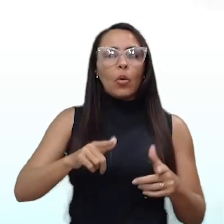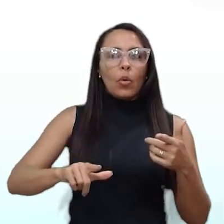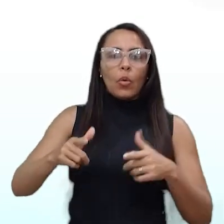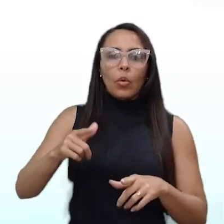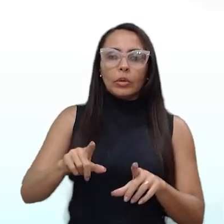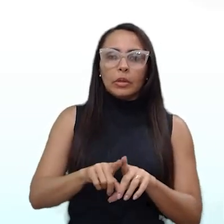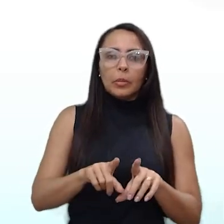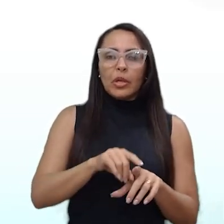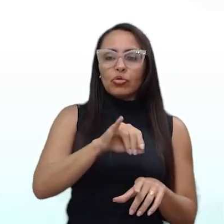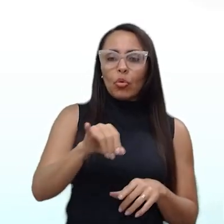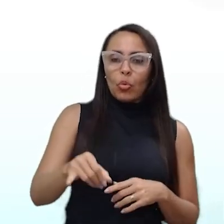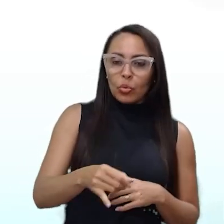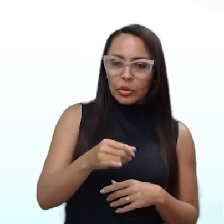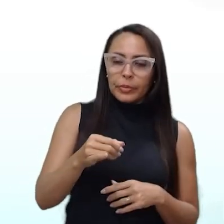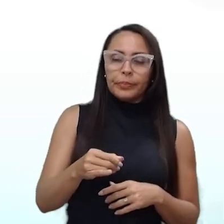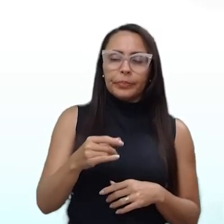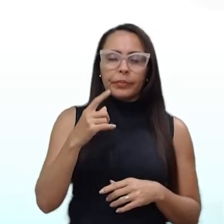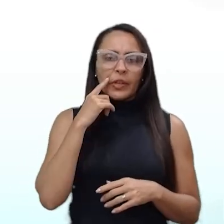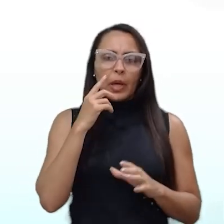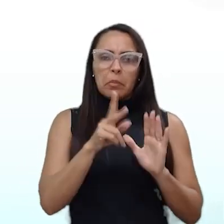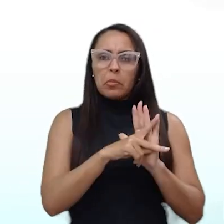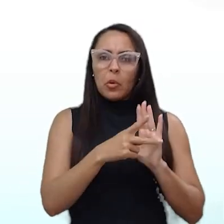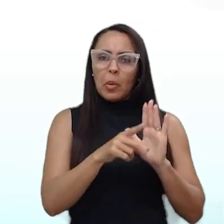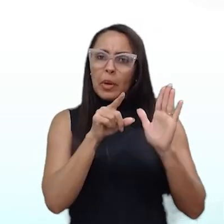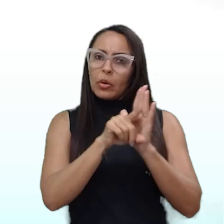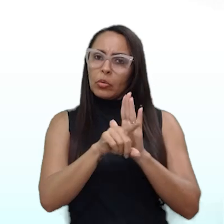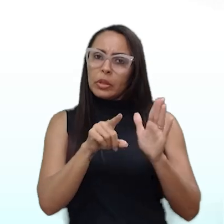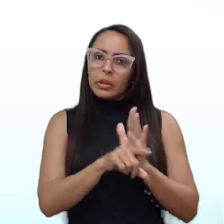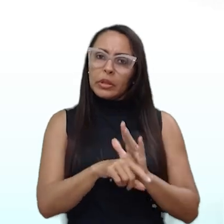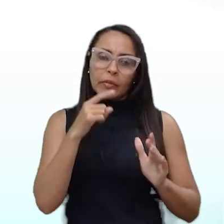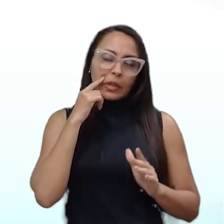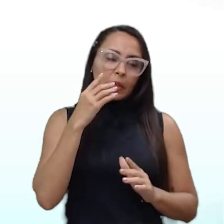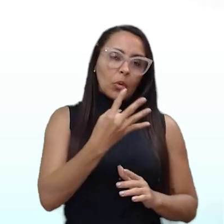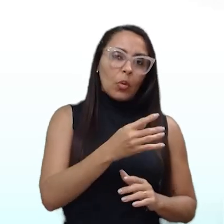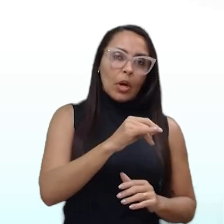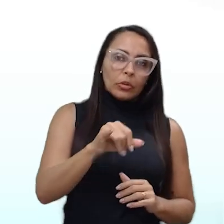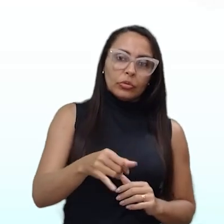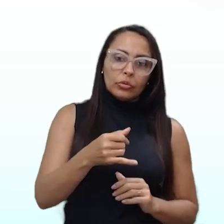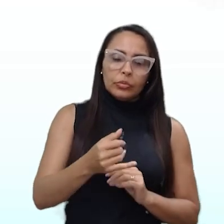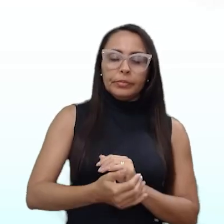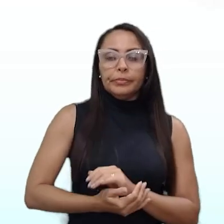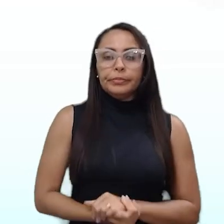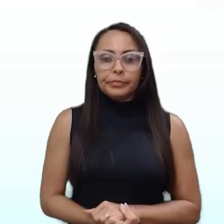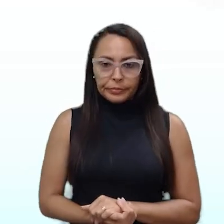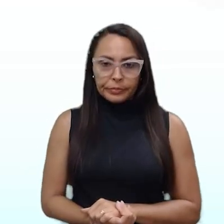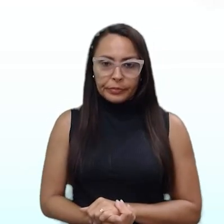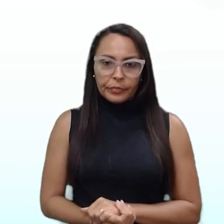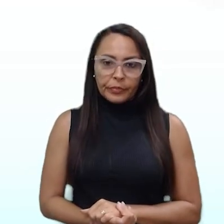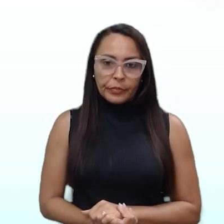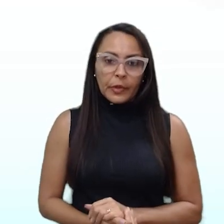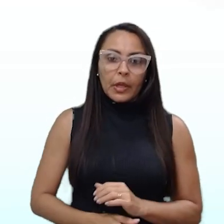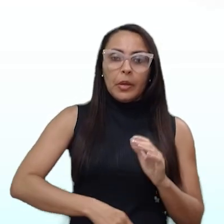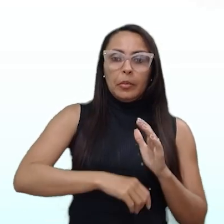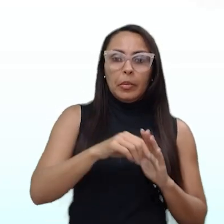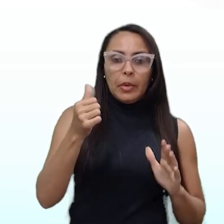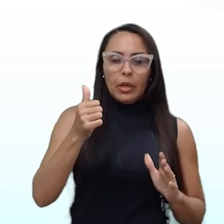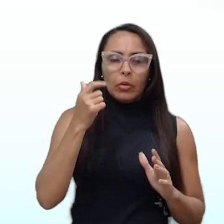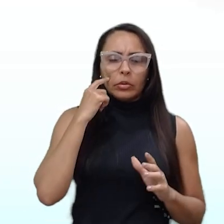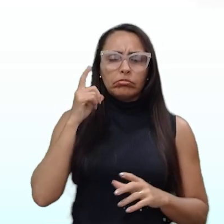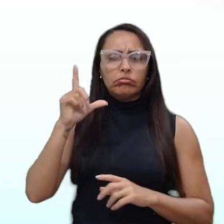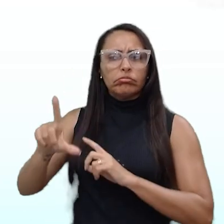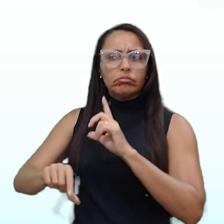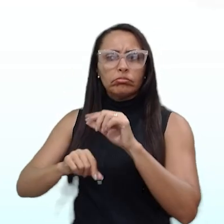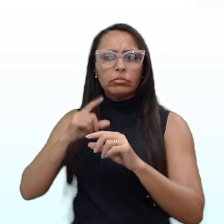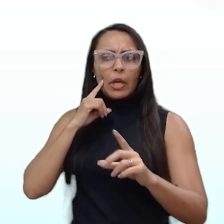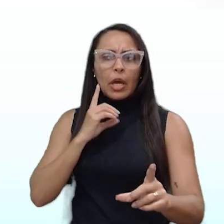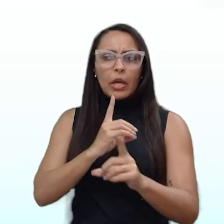energia é o joule, mas a própria questão disse que 1 caloria são 4 joules, está aqui do ladinho. Bom, a primeira coisa então que a gente vai fazer é descobrir esse calor,